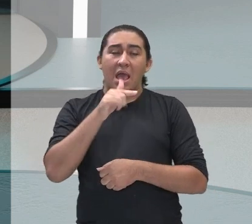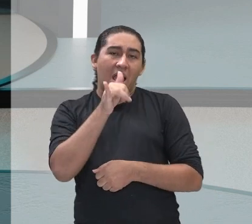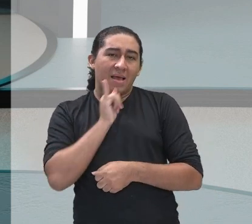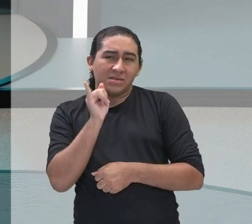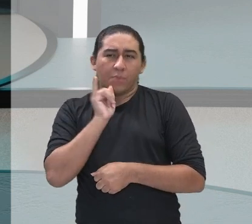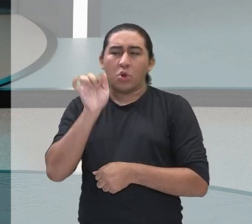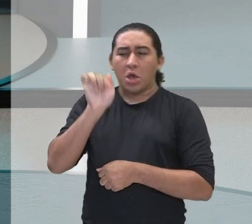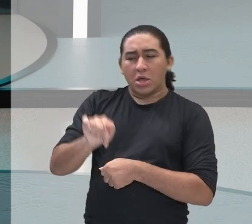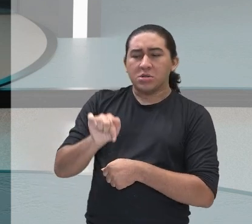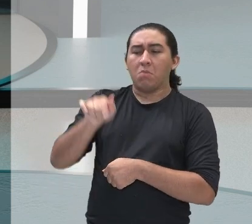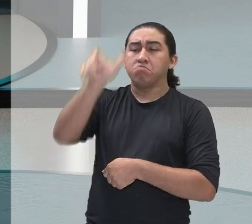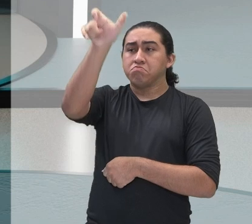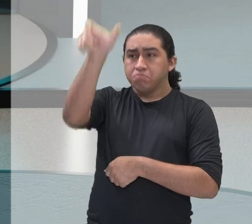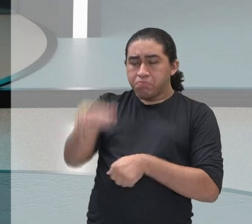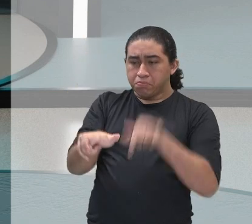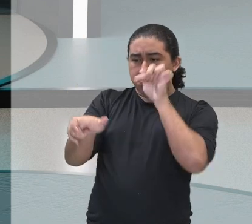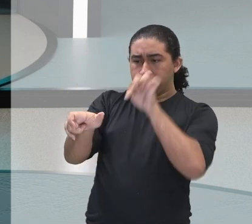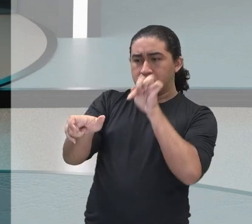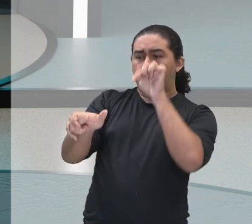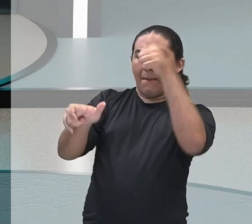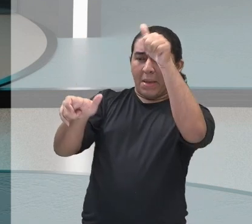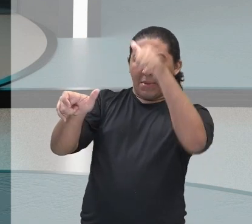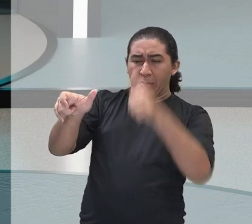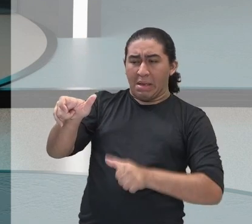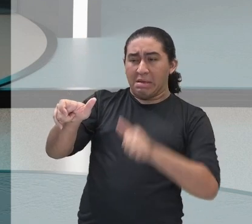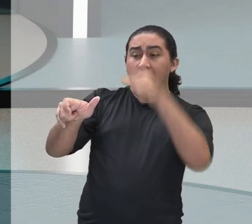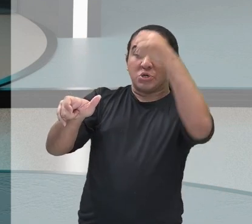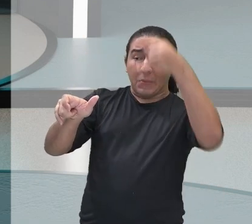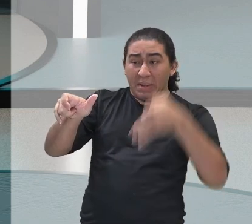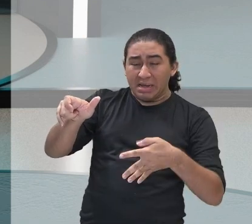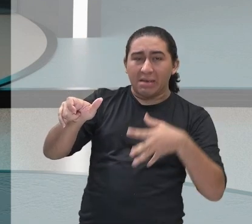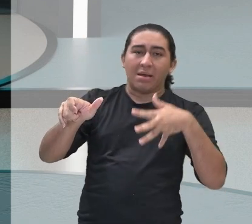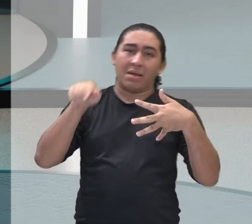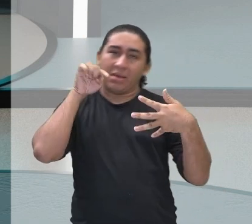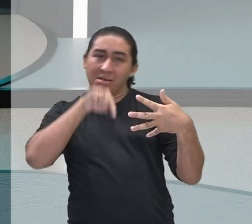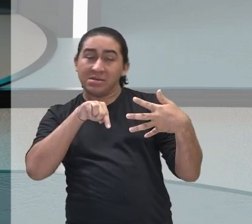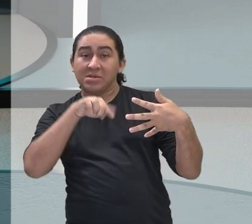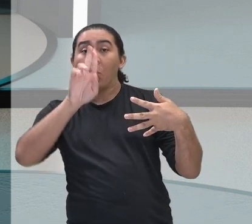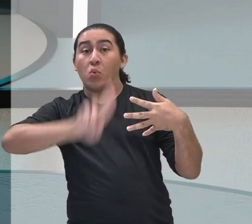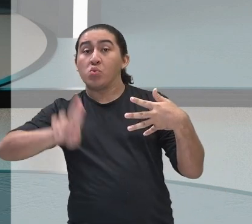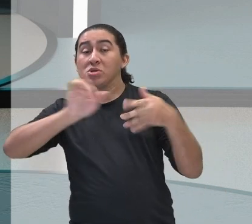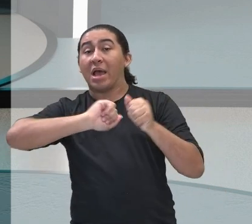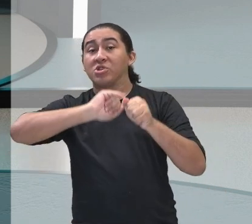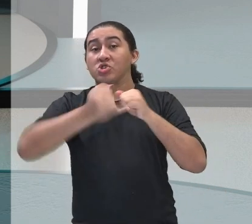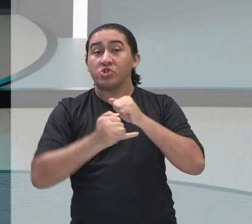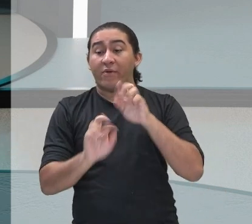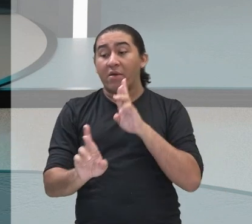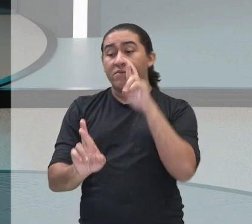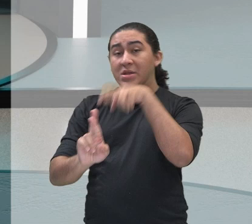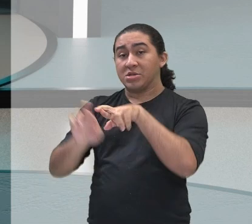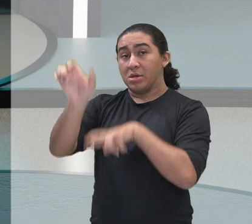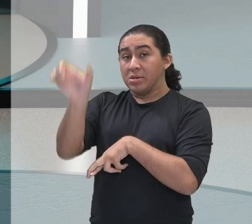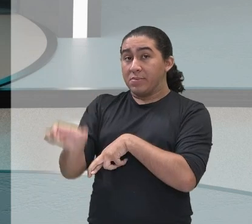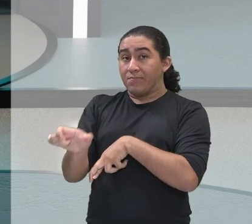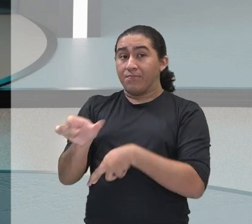lugar, ou descrever pessoas, eu vou usar adjetivos, né? Continuando,